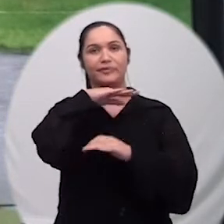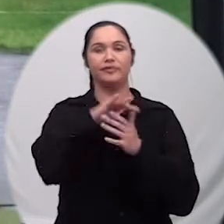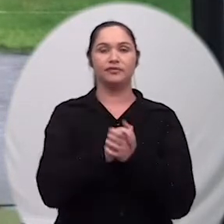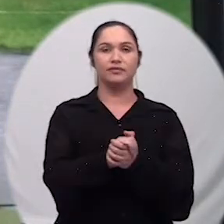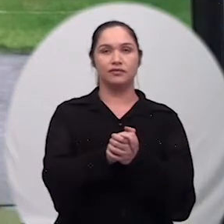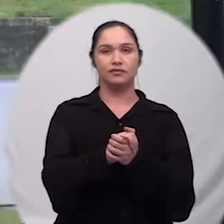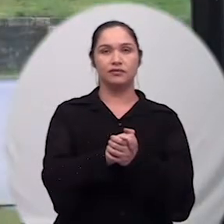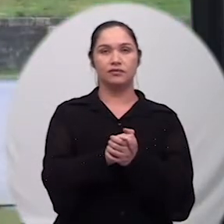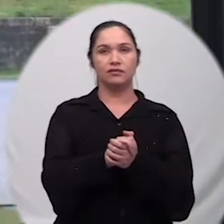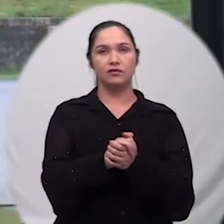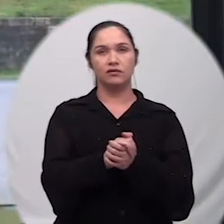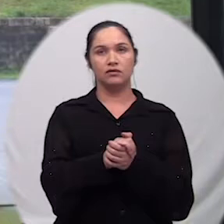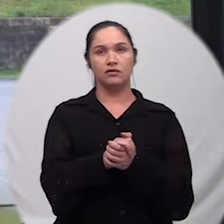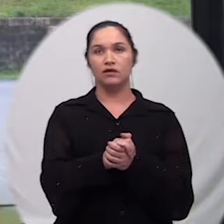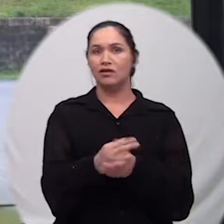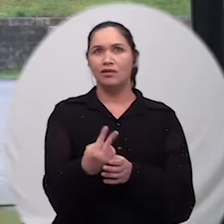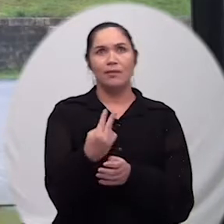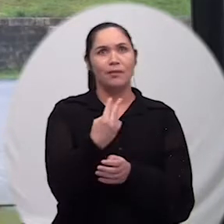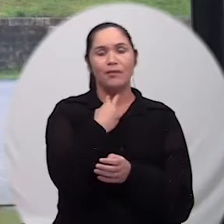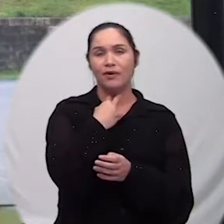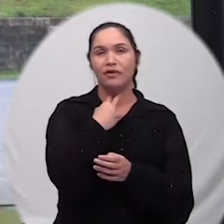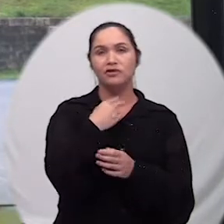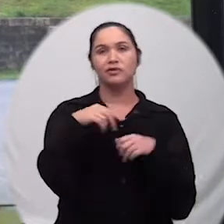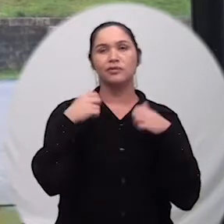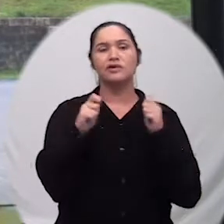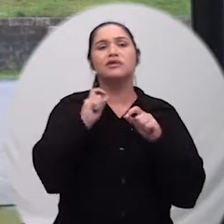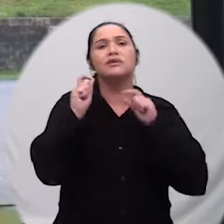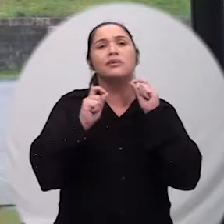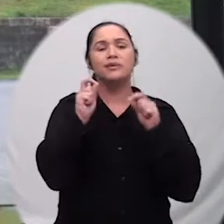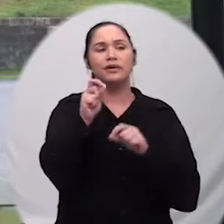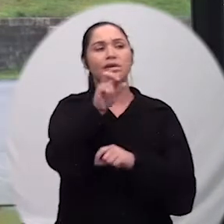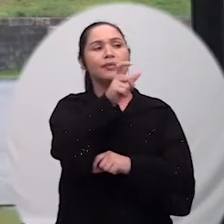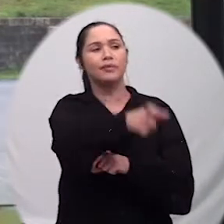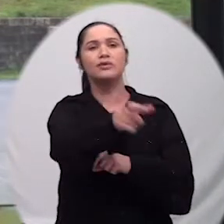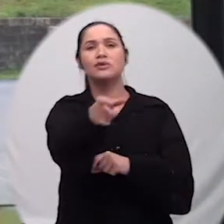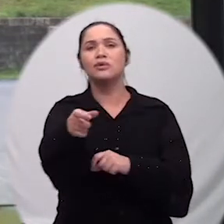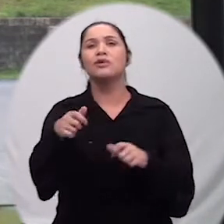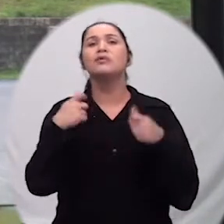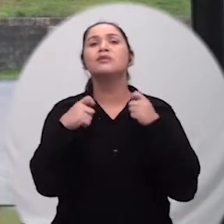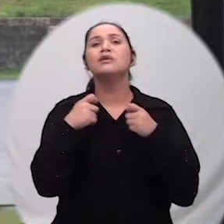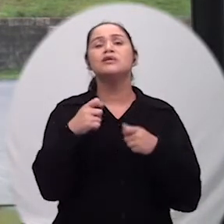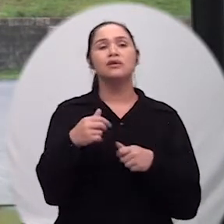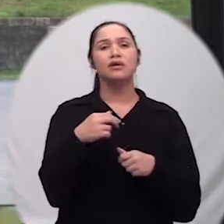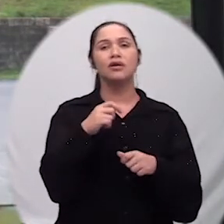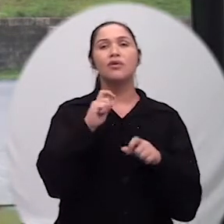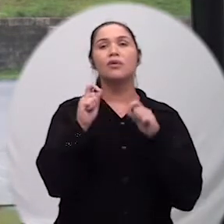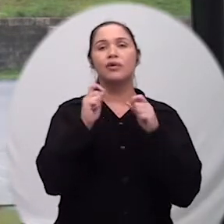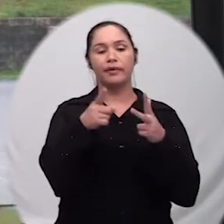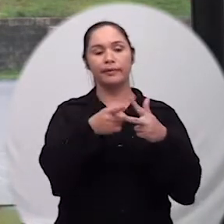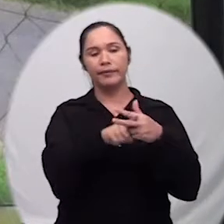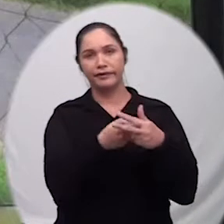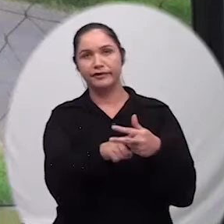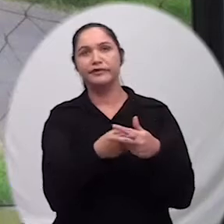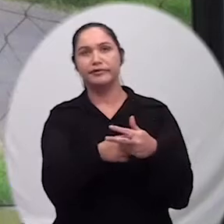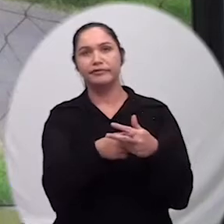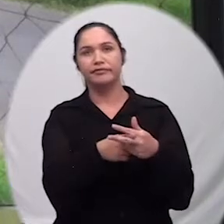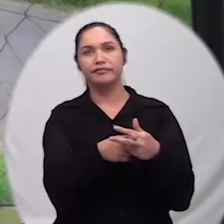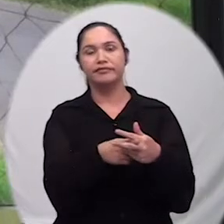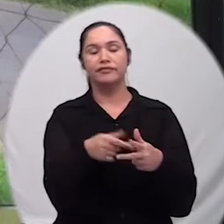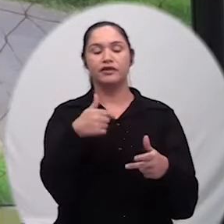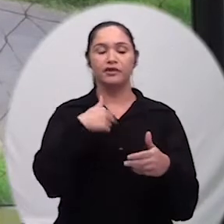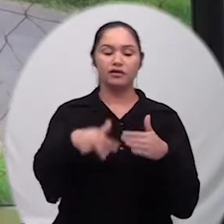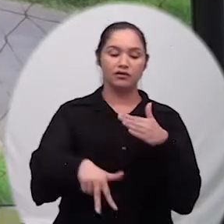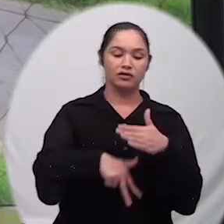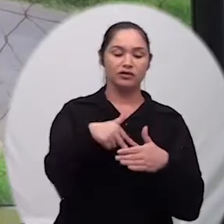É inaceitável. Há necessidade, gente, de um trabalho de manutenção. Ora, quantas vezes subimos na